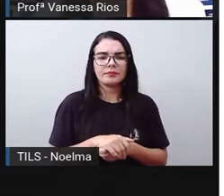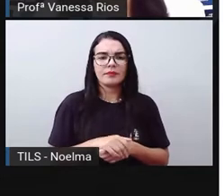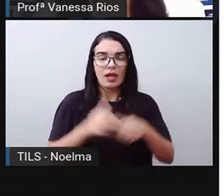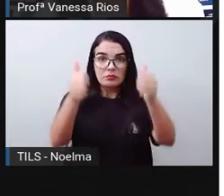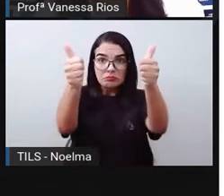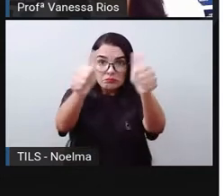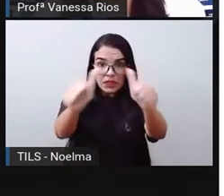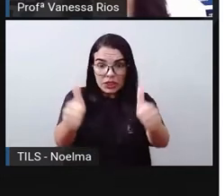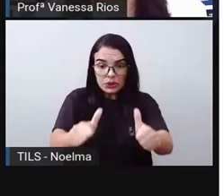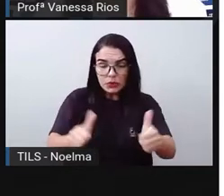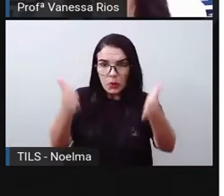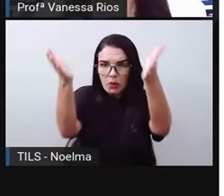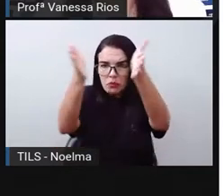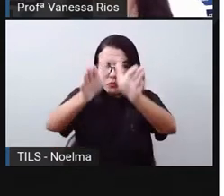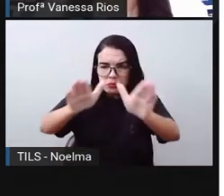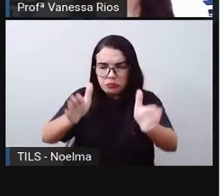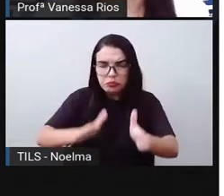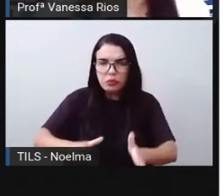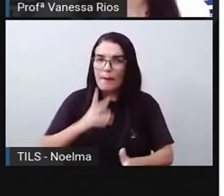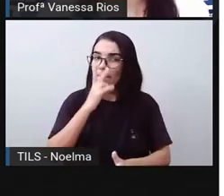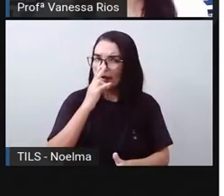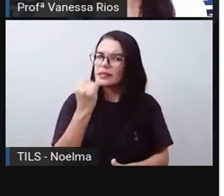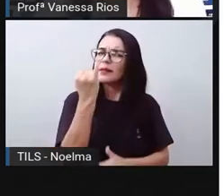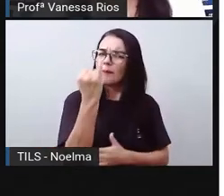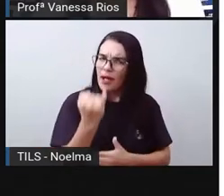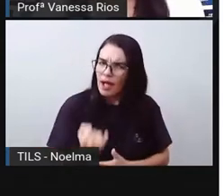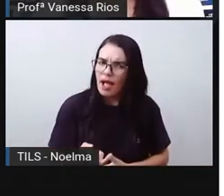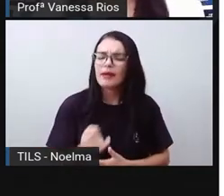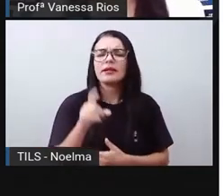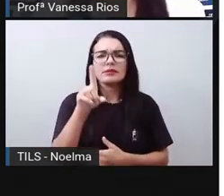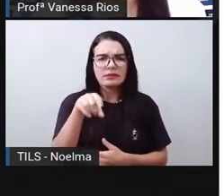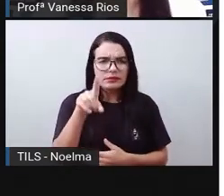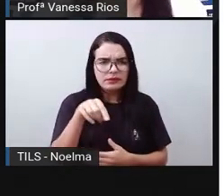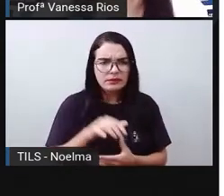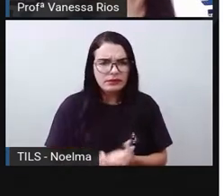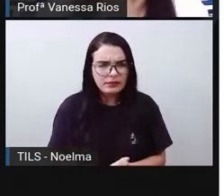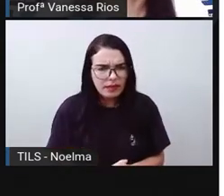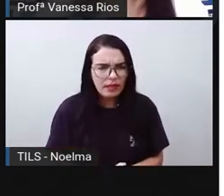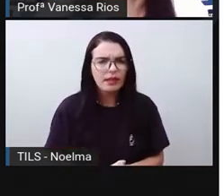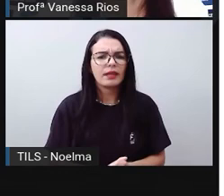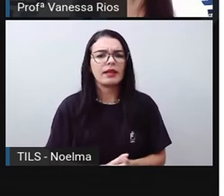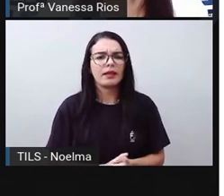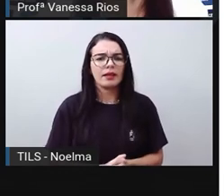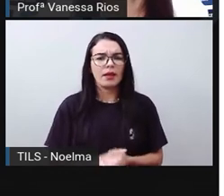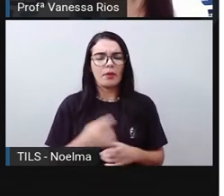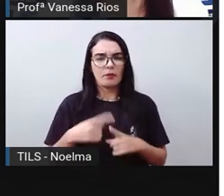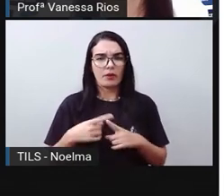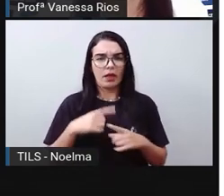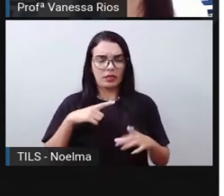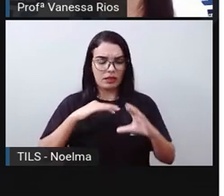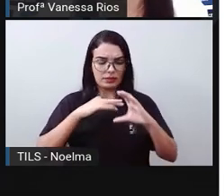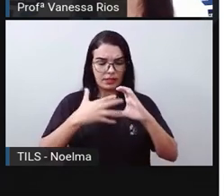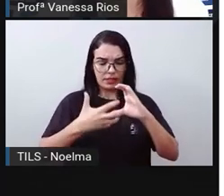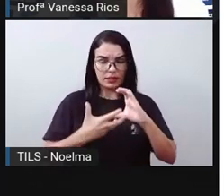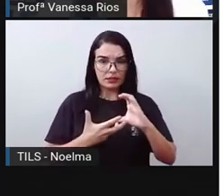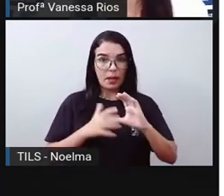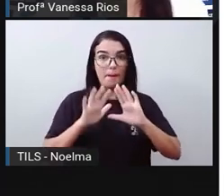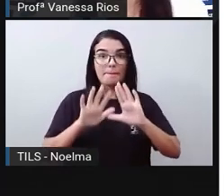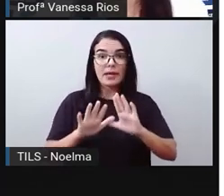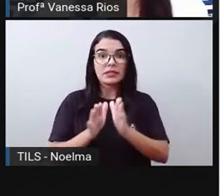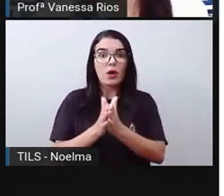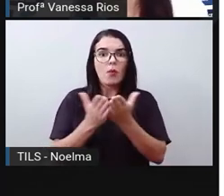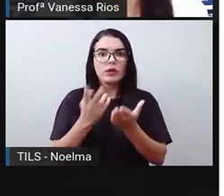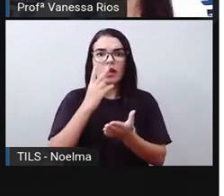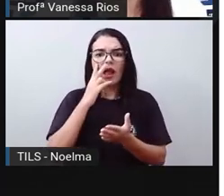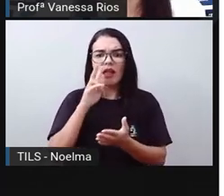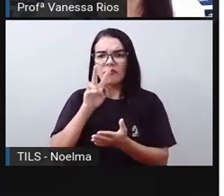Esteticamente aí ela está magra, quando a gente observa as características aí externas do seu corpo, mas quando ela se olha